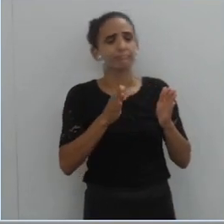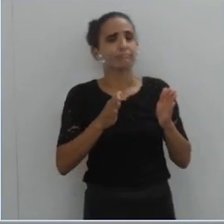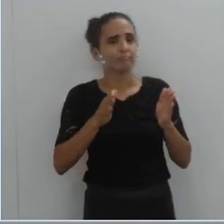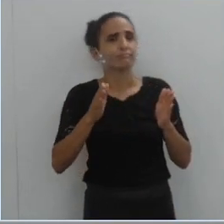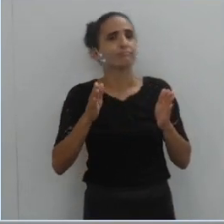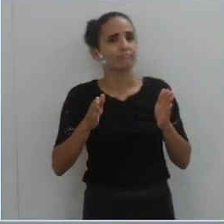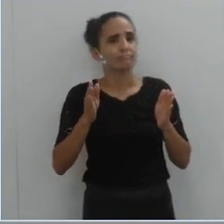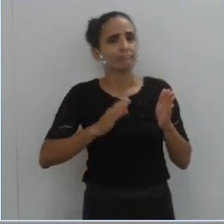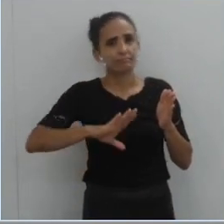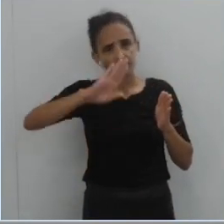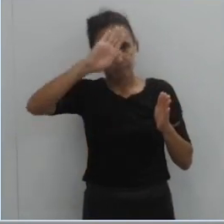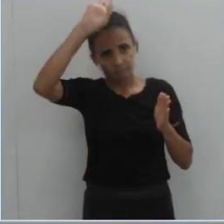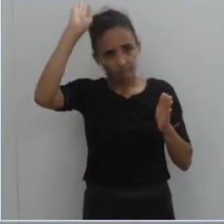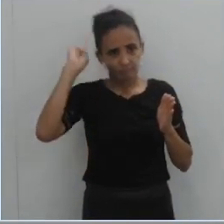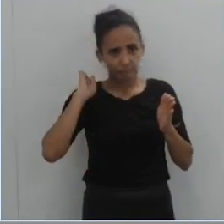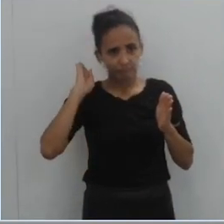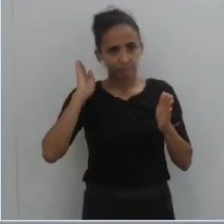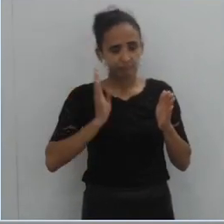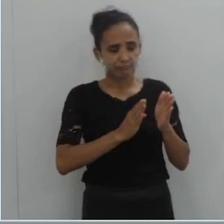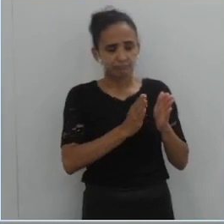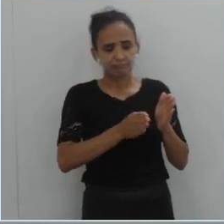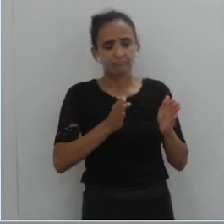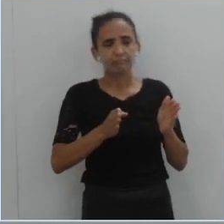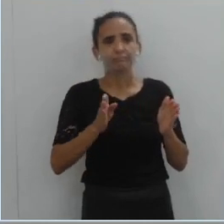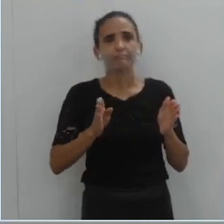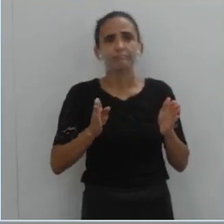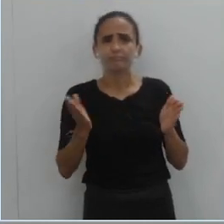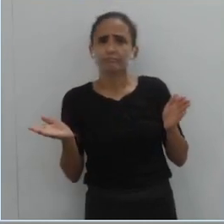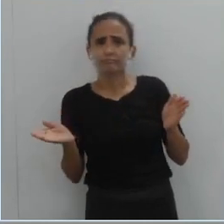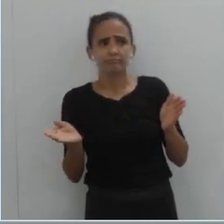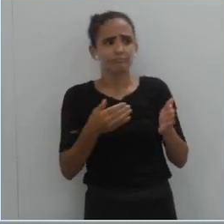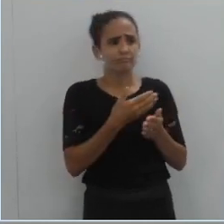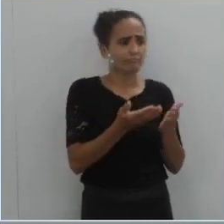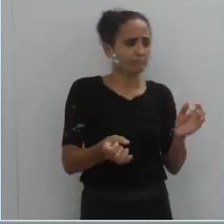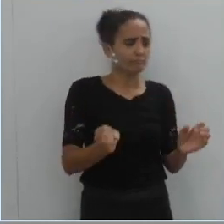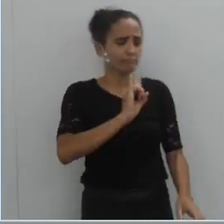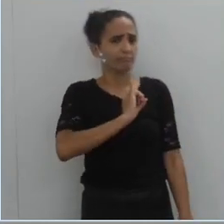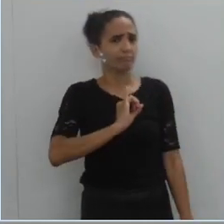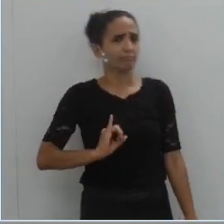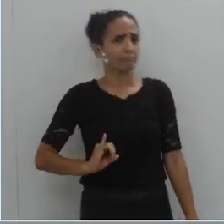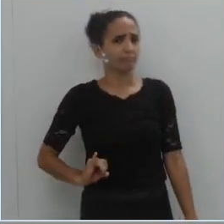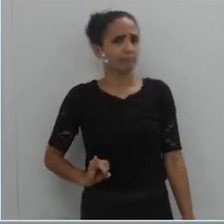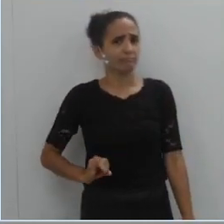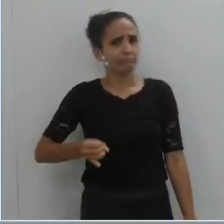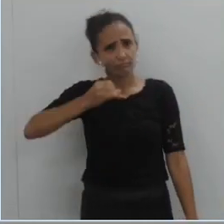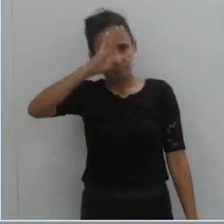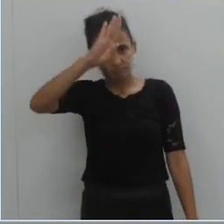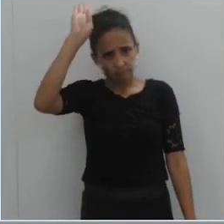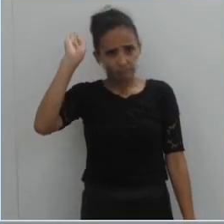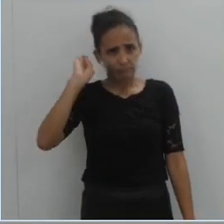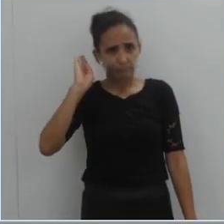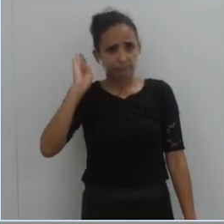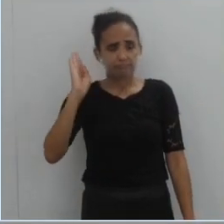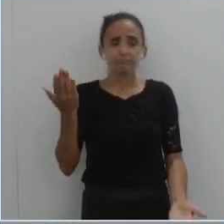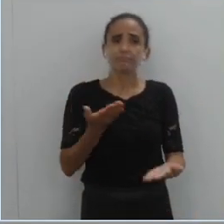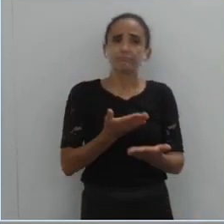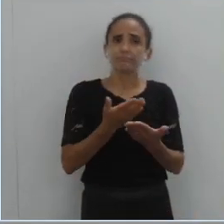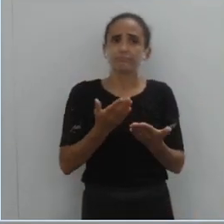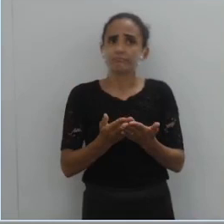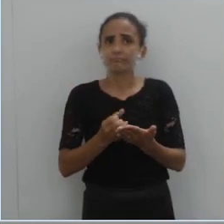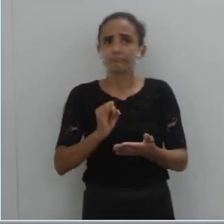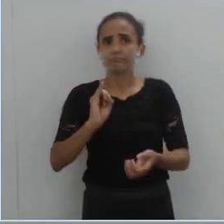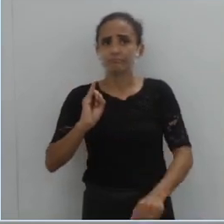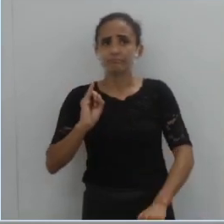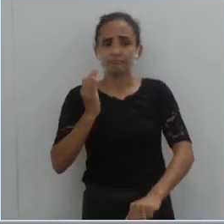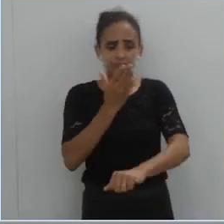tanto Roma quanto a Idade Média, porque você sabe, quando acaba o Império Romano, inicia-se a Idade Média.